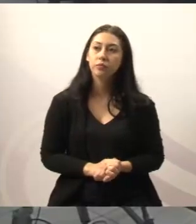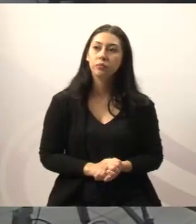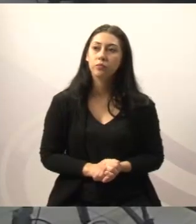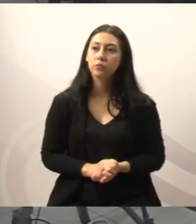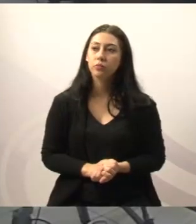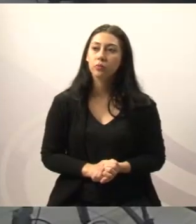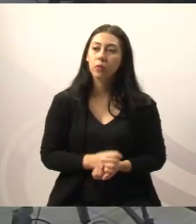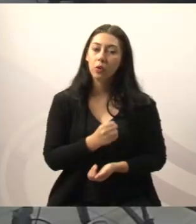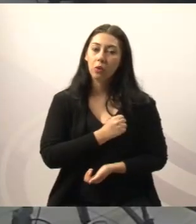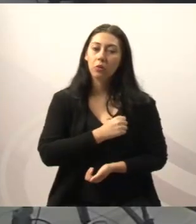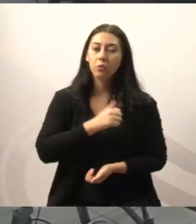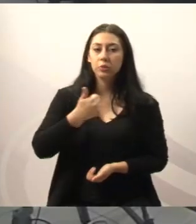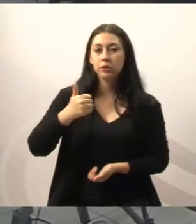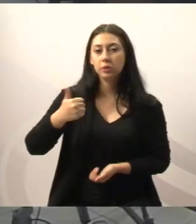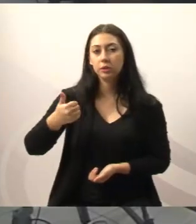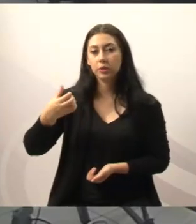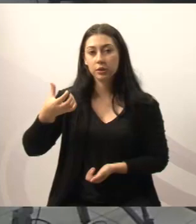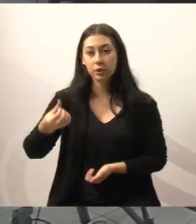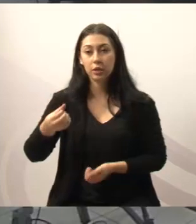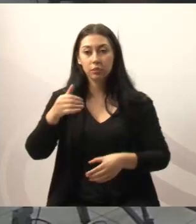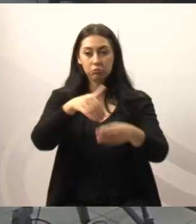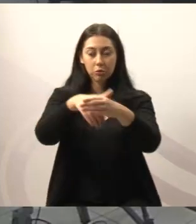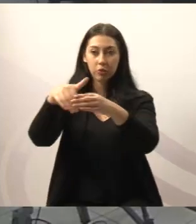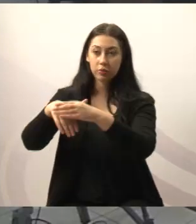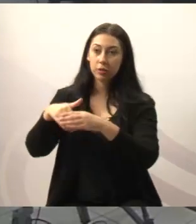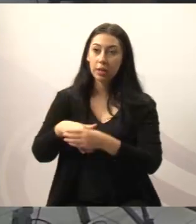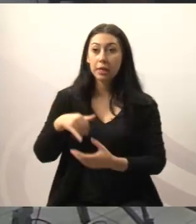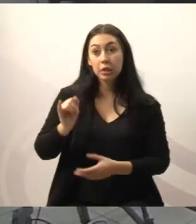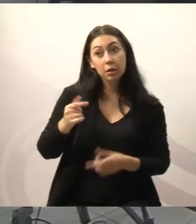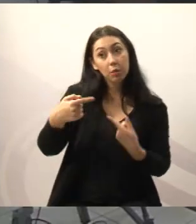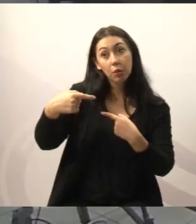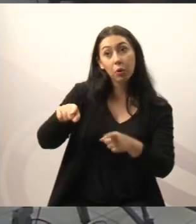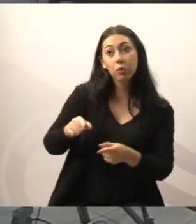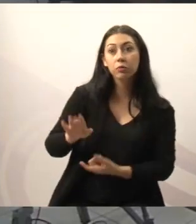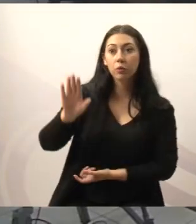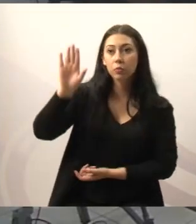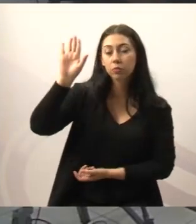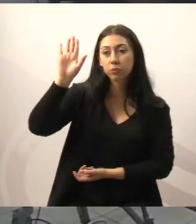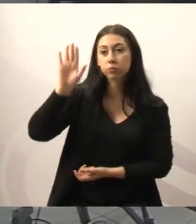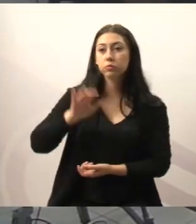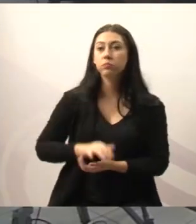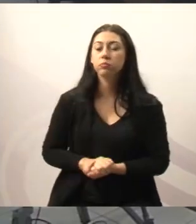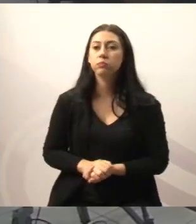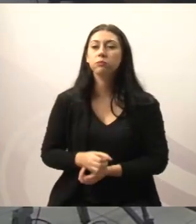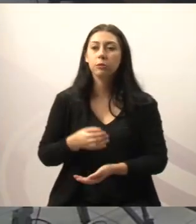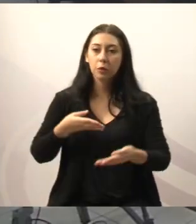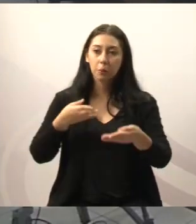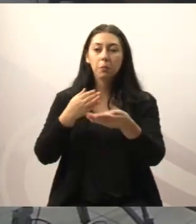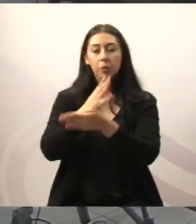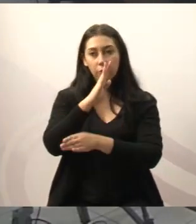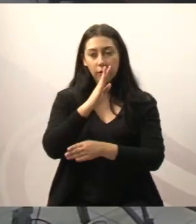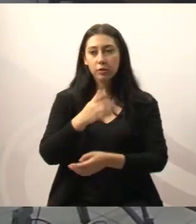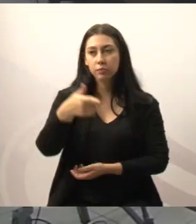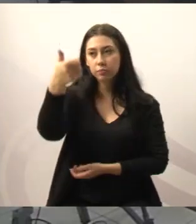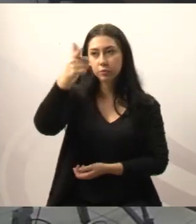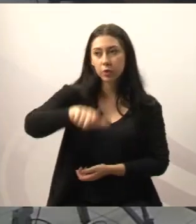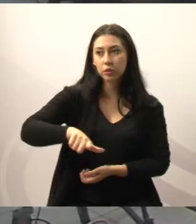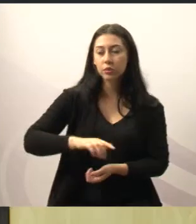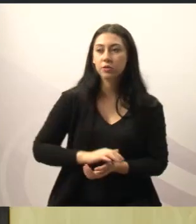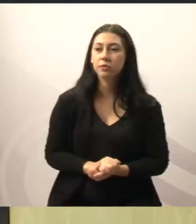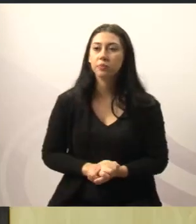Requerimento 116 em votação. Os vereadores contrários se manifestem levantando o braço. Requerimento aprovado. Próximo